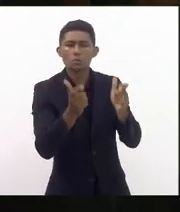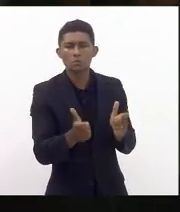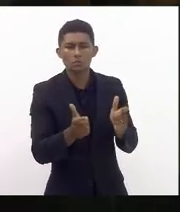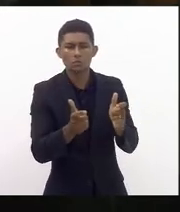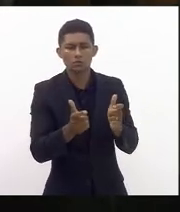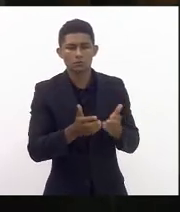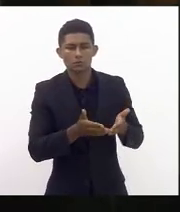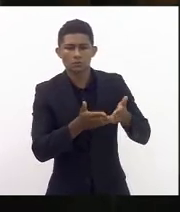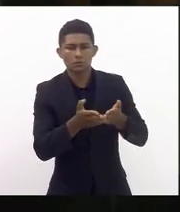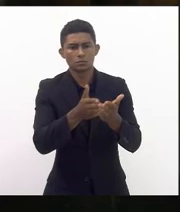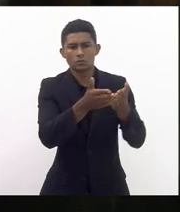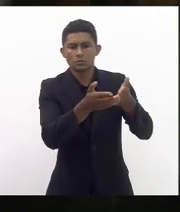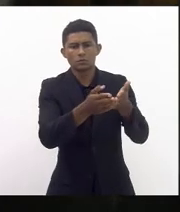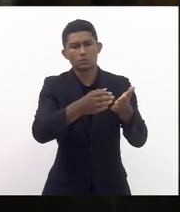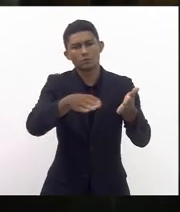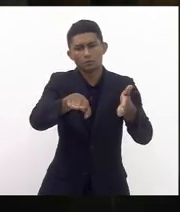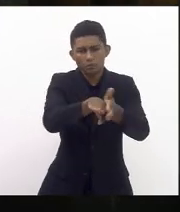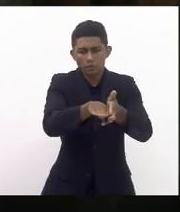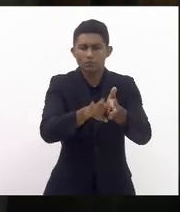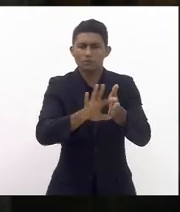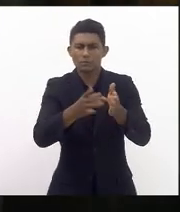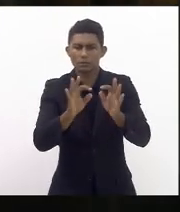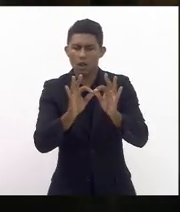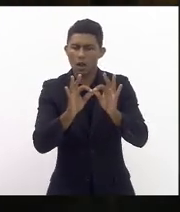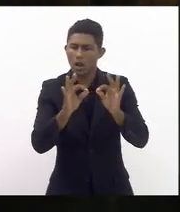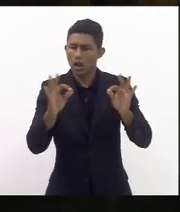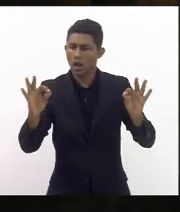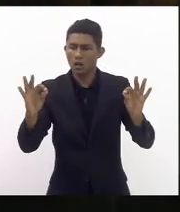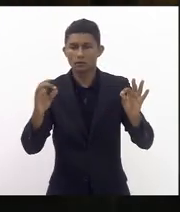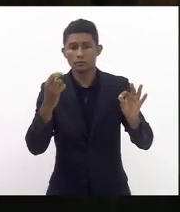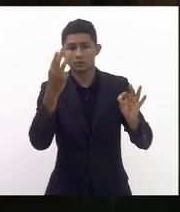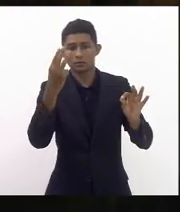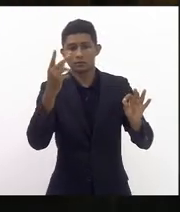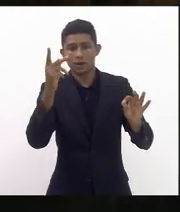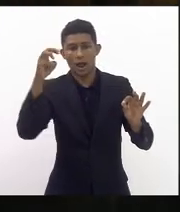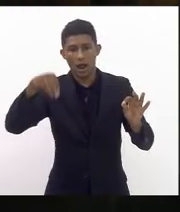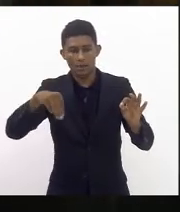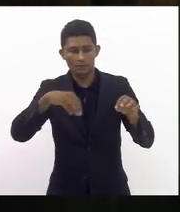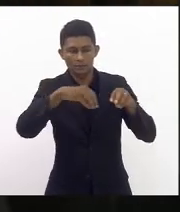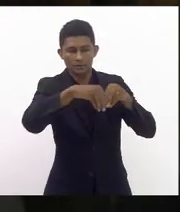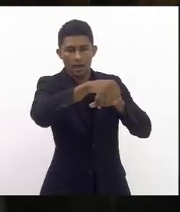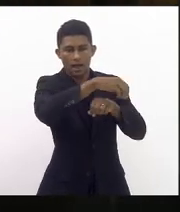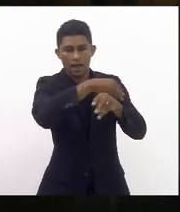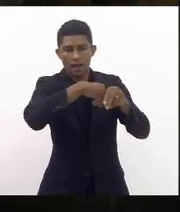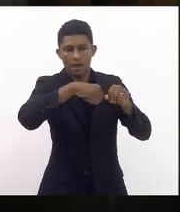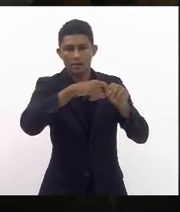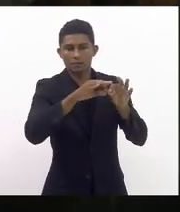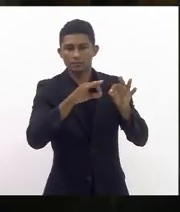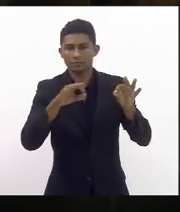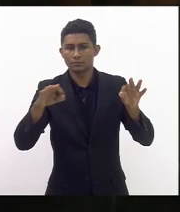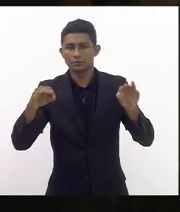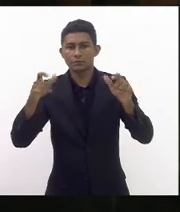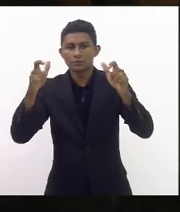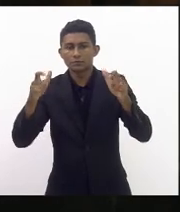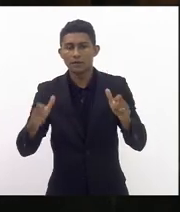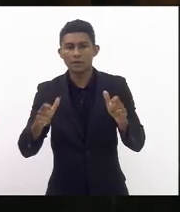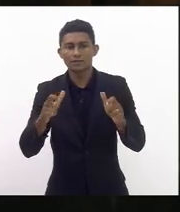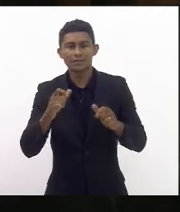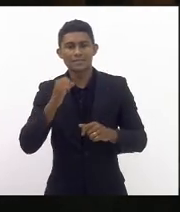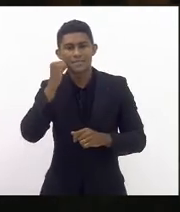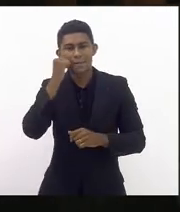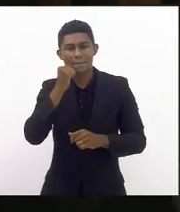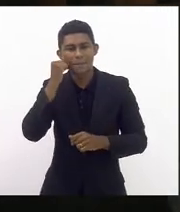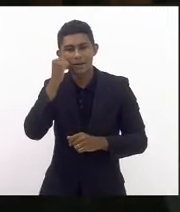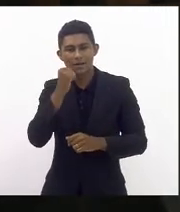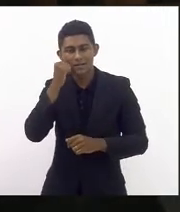aportadas a aproximadamente 3 quilômetros da terra, na Baía de Sepetiba,